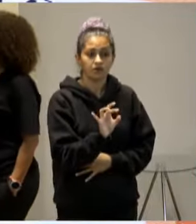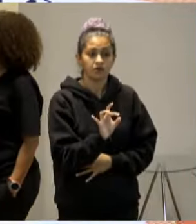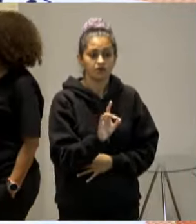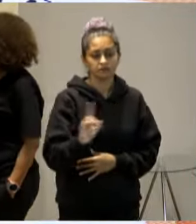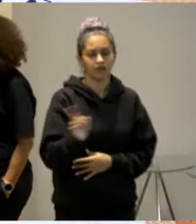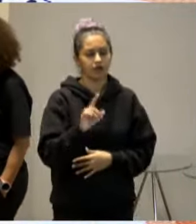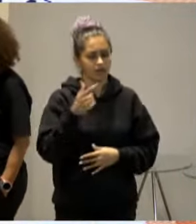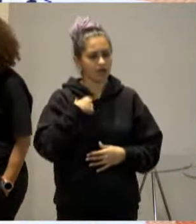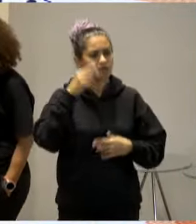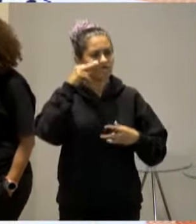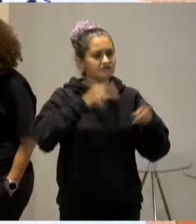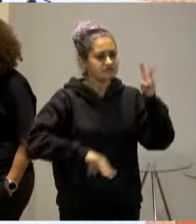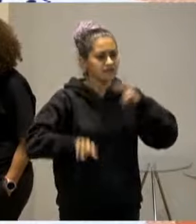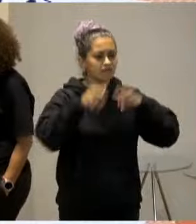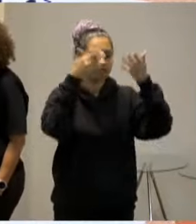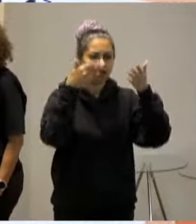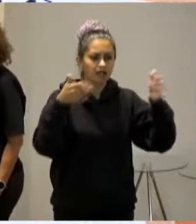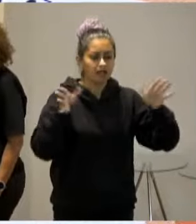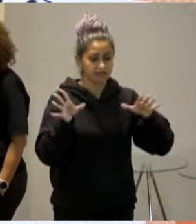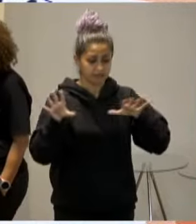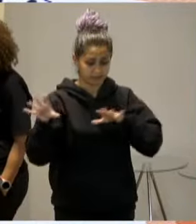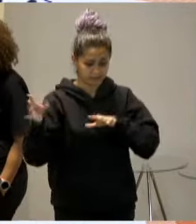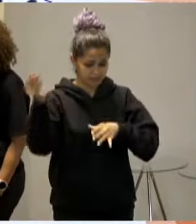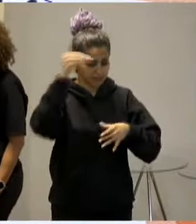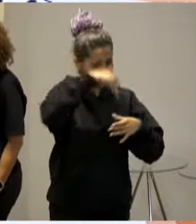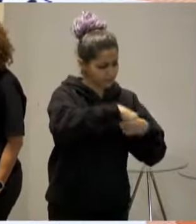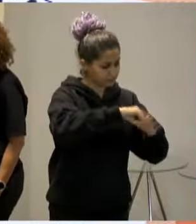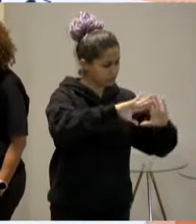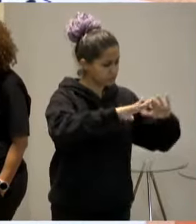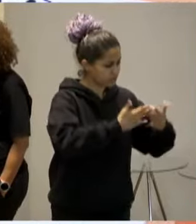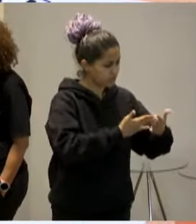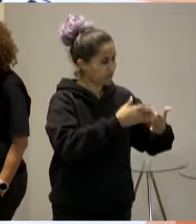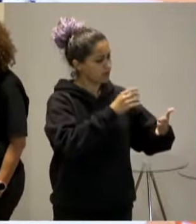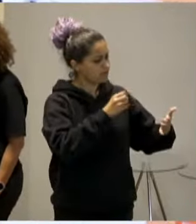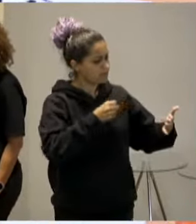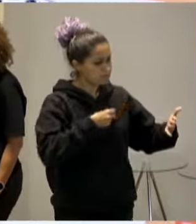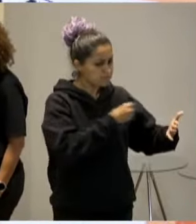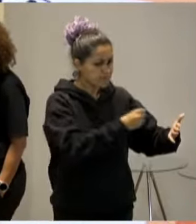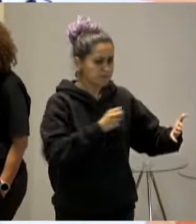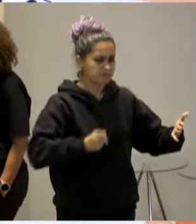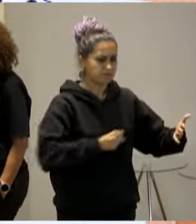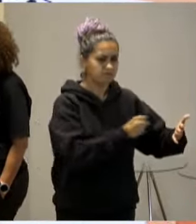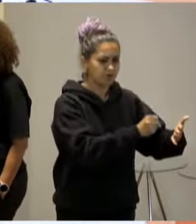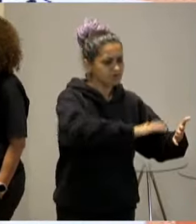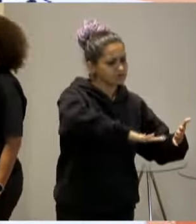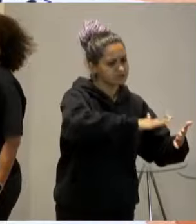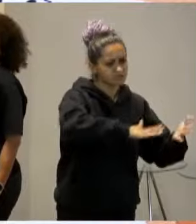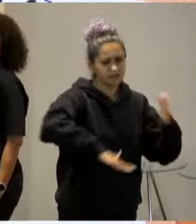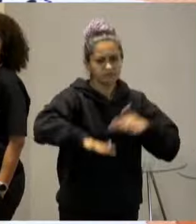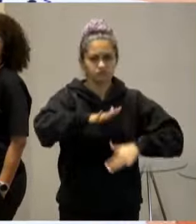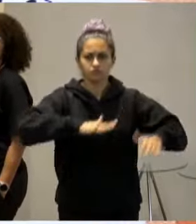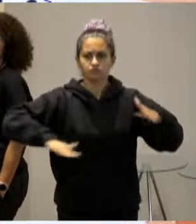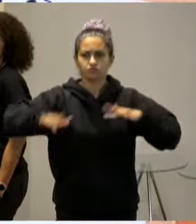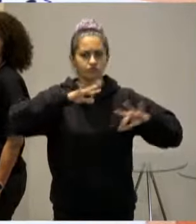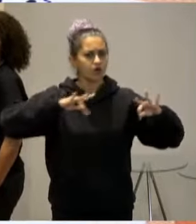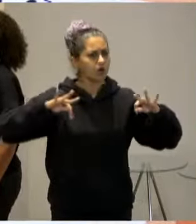esse olhar. É trazer para dentro das nossas unidades e para todos os espaços que nós